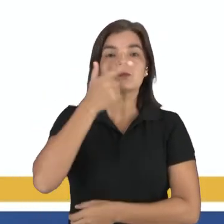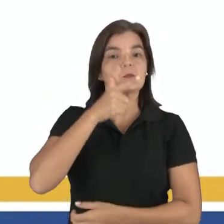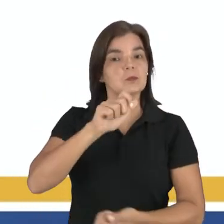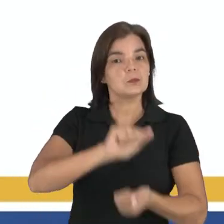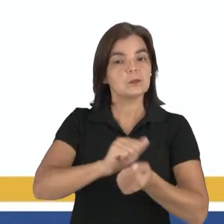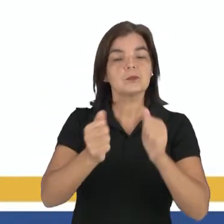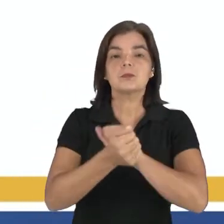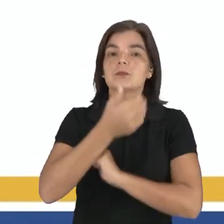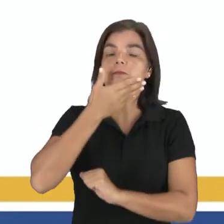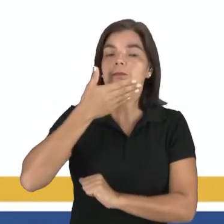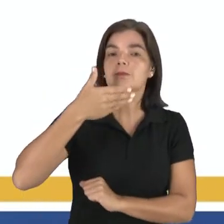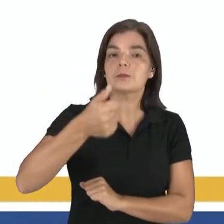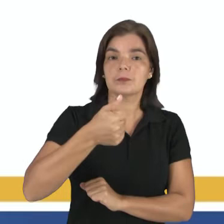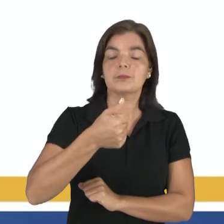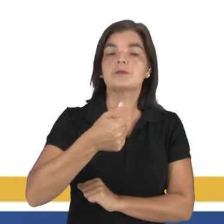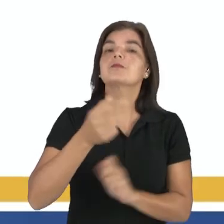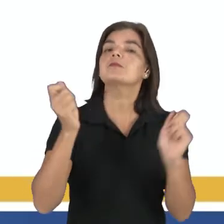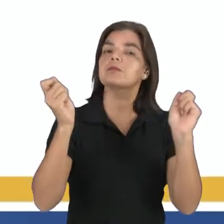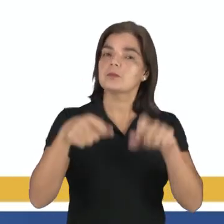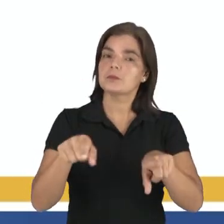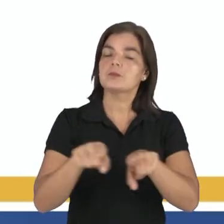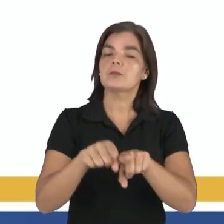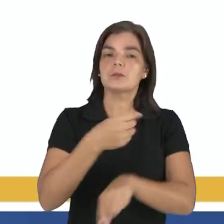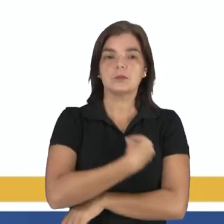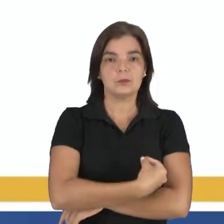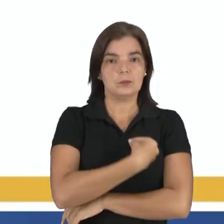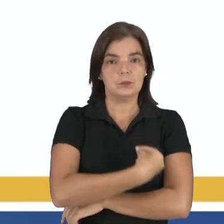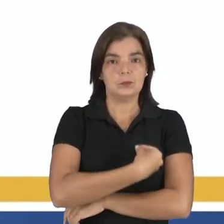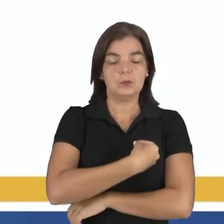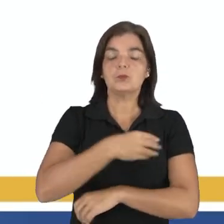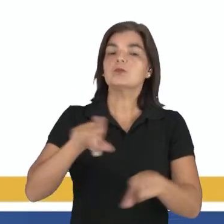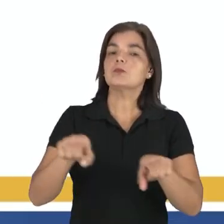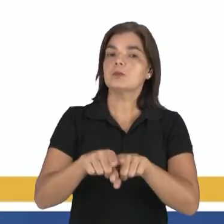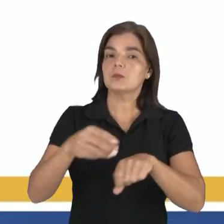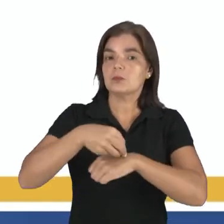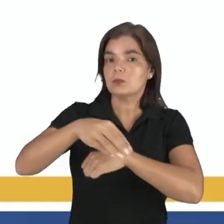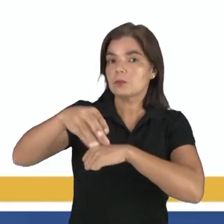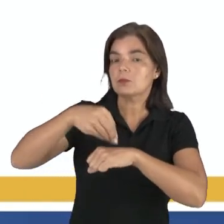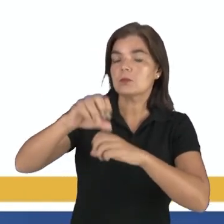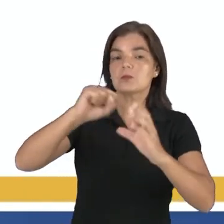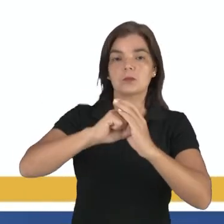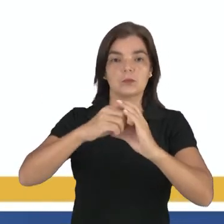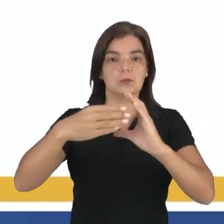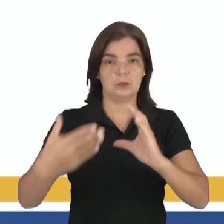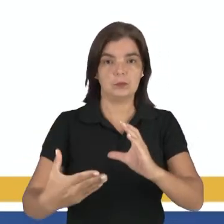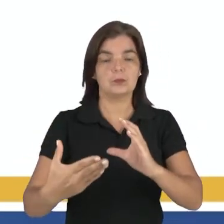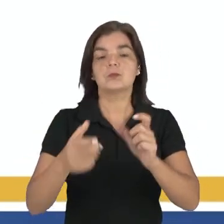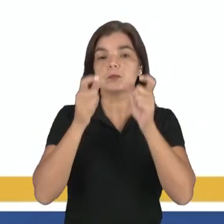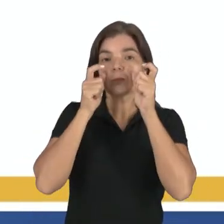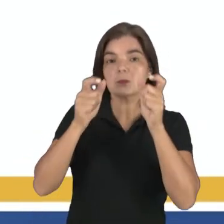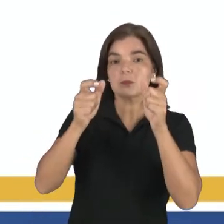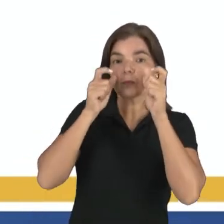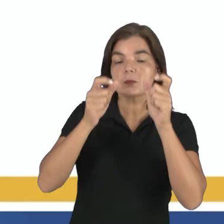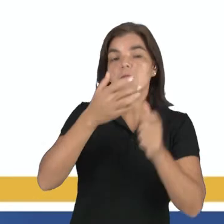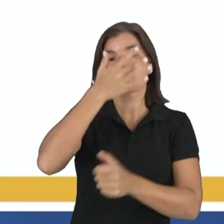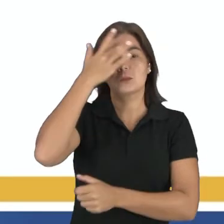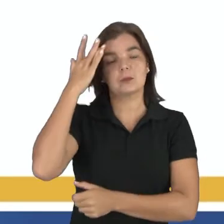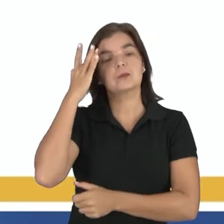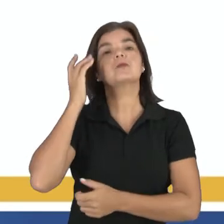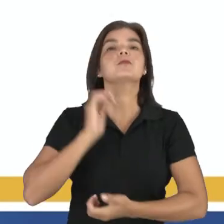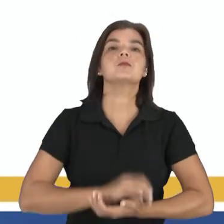se adaptar melhor àquele ambiente, são capazes de sobreviver, reproduzir e transmitir as características de interesse aos seus